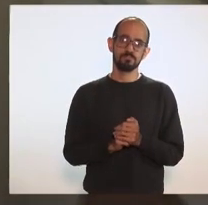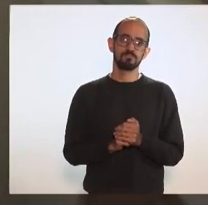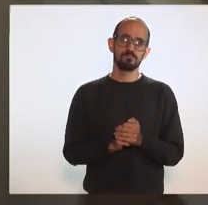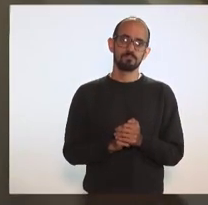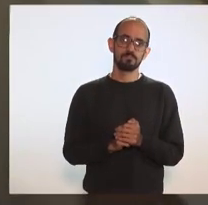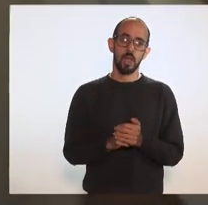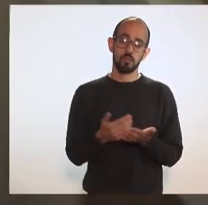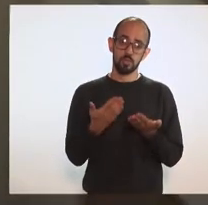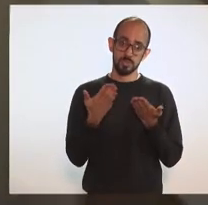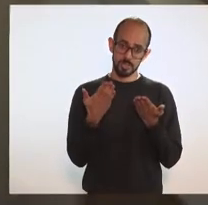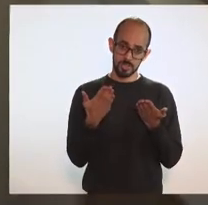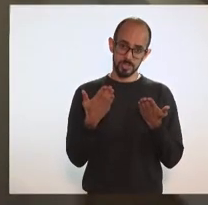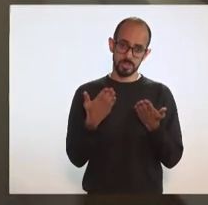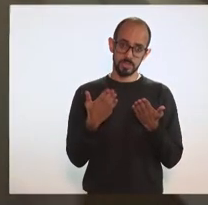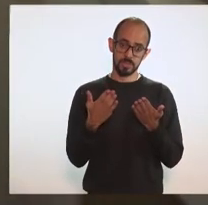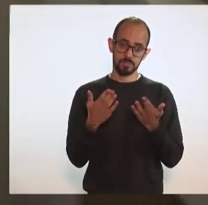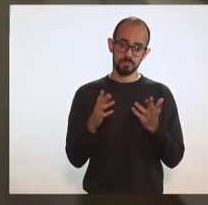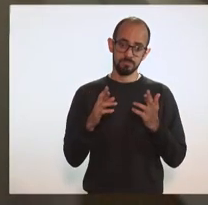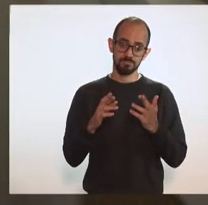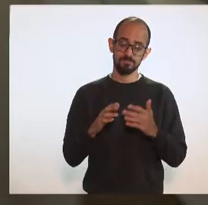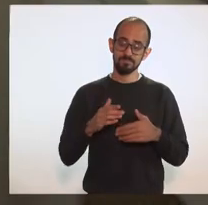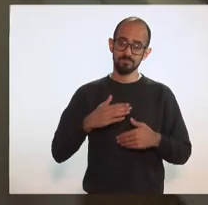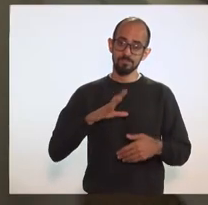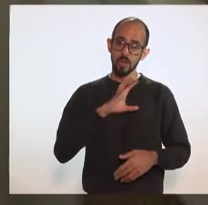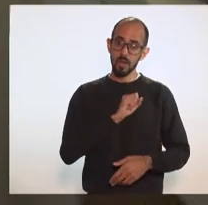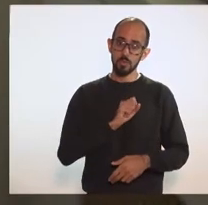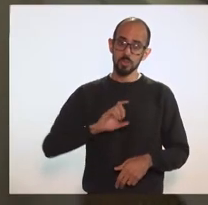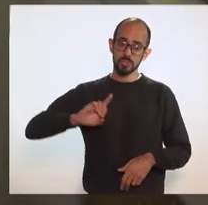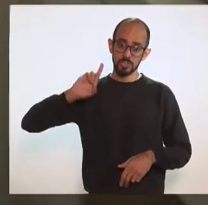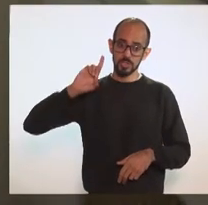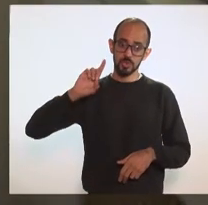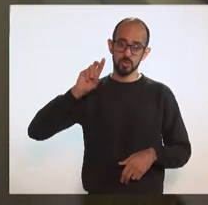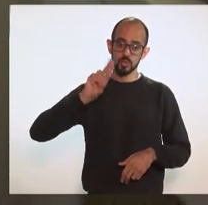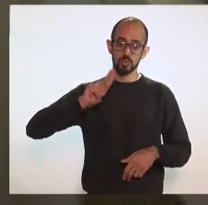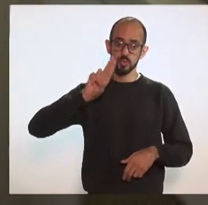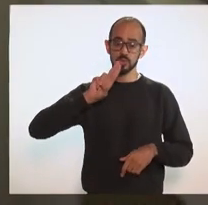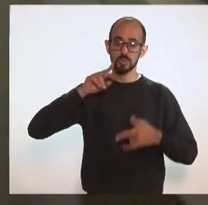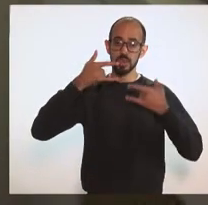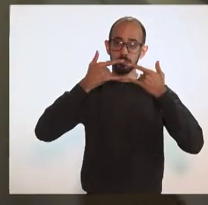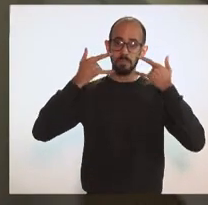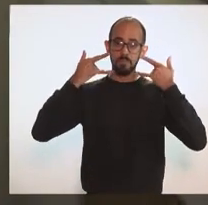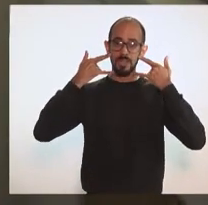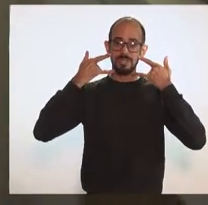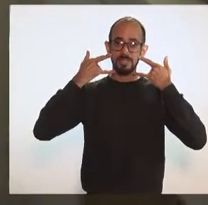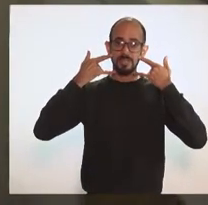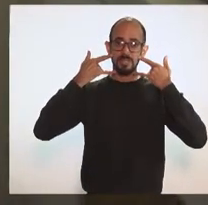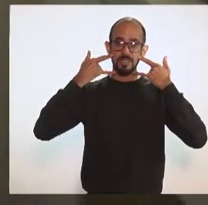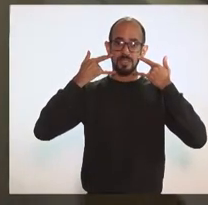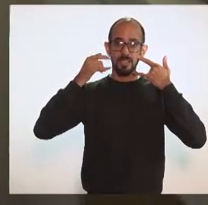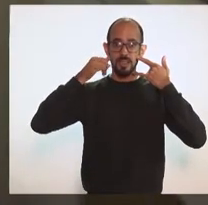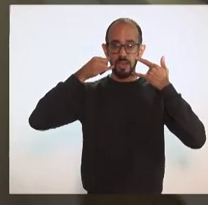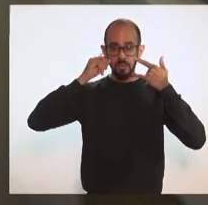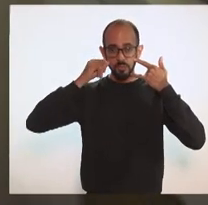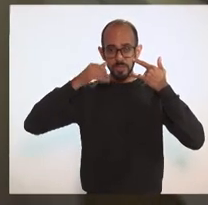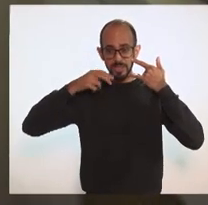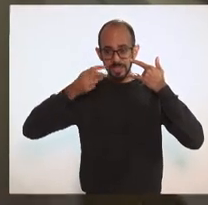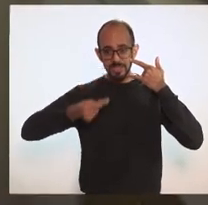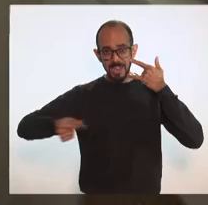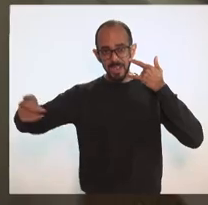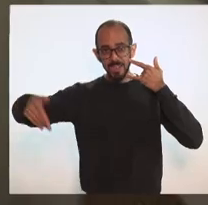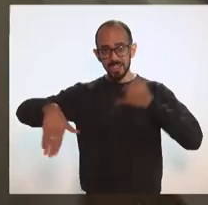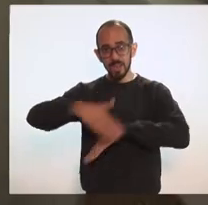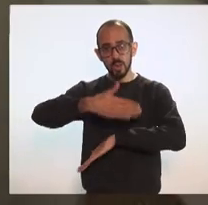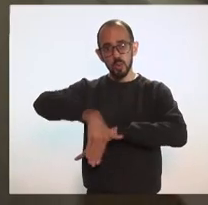a vocês pelo amor de Deus e os embaixo não vão para as duas